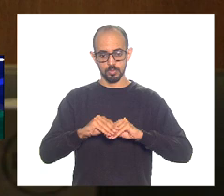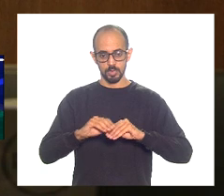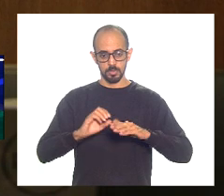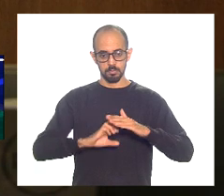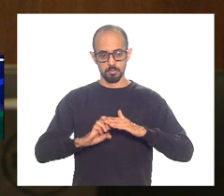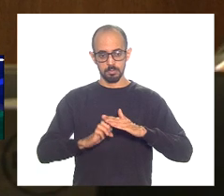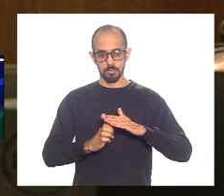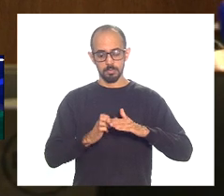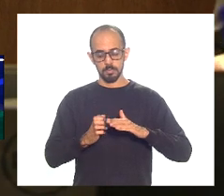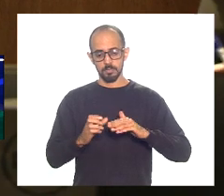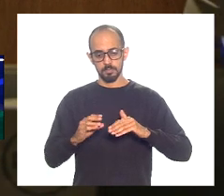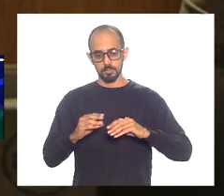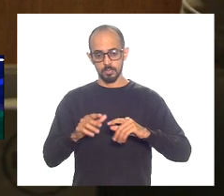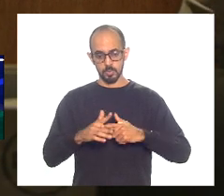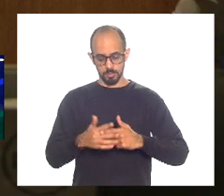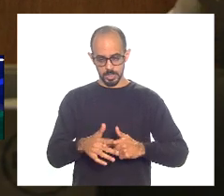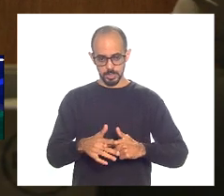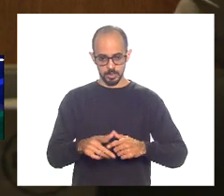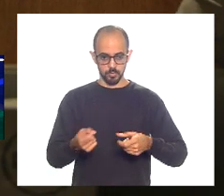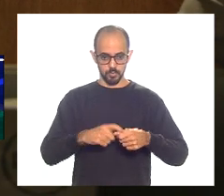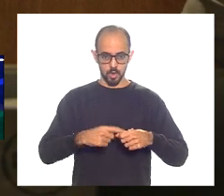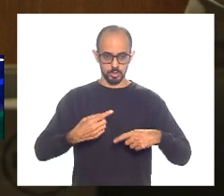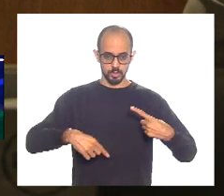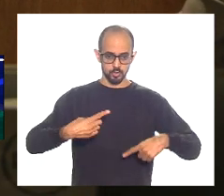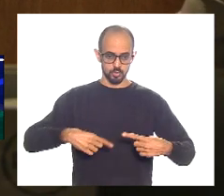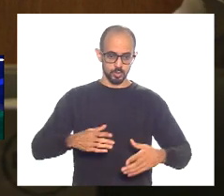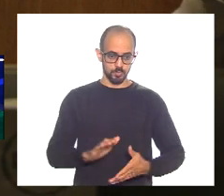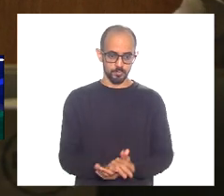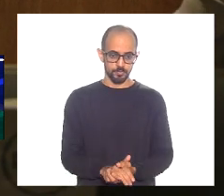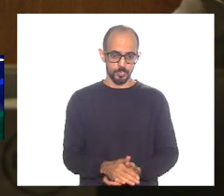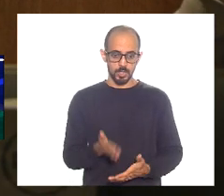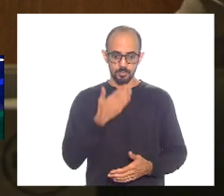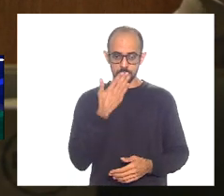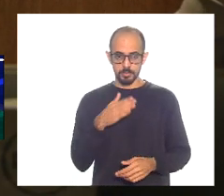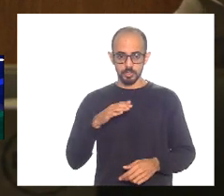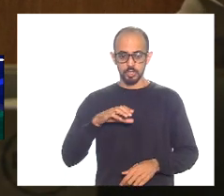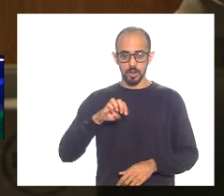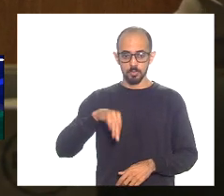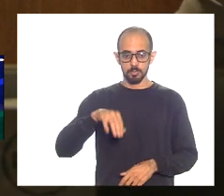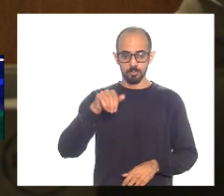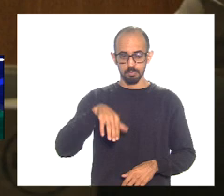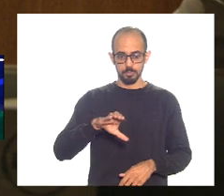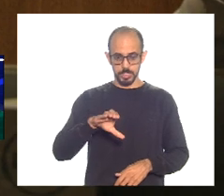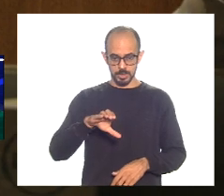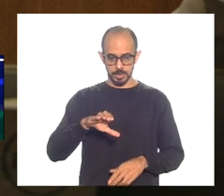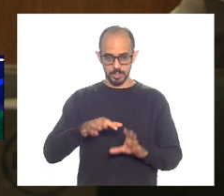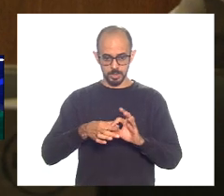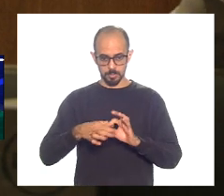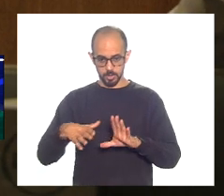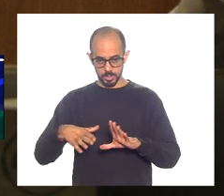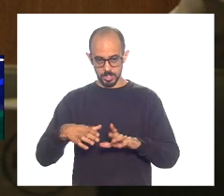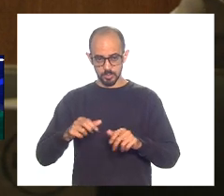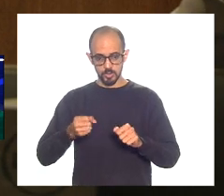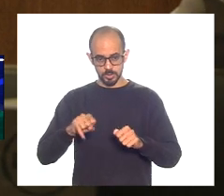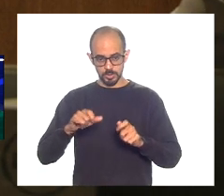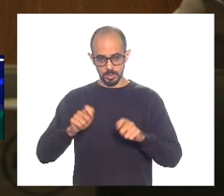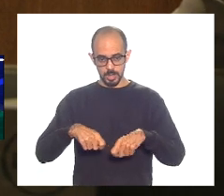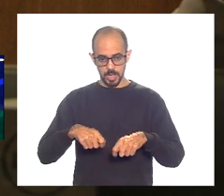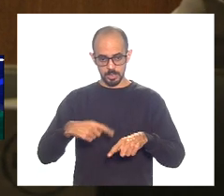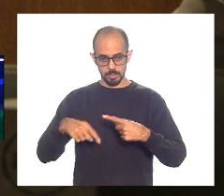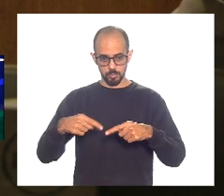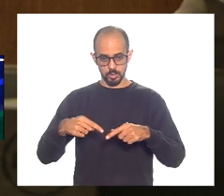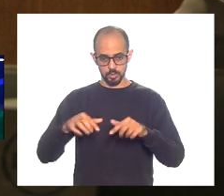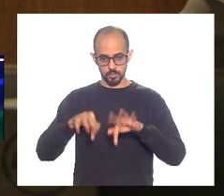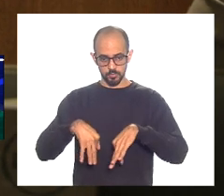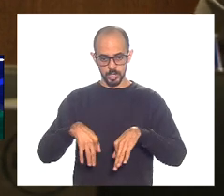às comissões. Eu vou fazer um apelo ao democrático Carlos Mink. A gente pode deixar o final para declarar